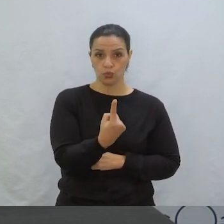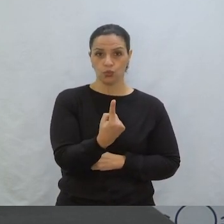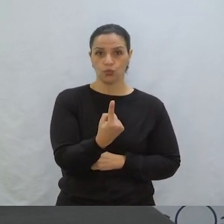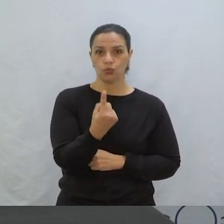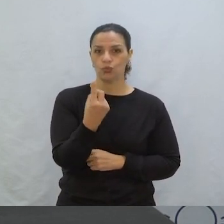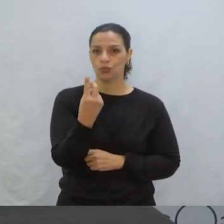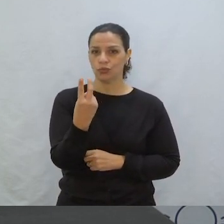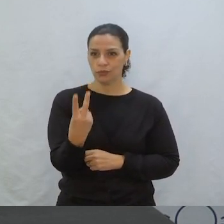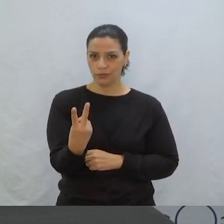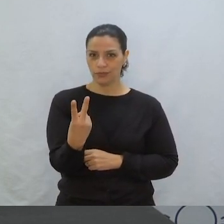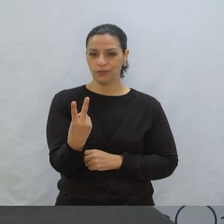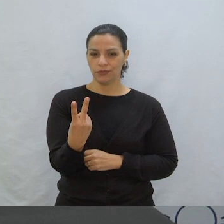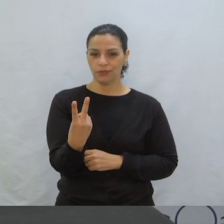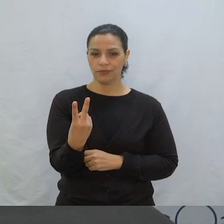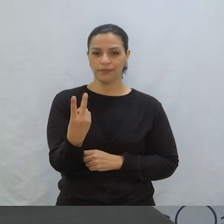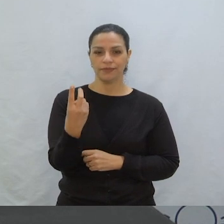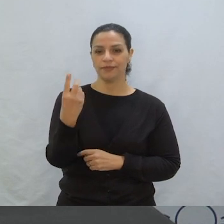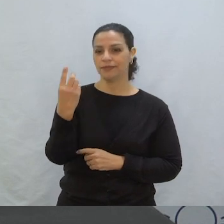1.